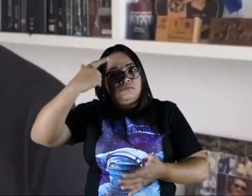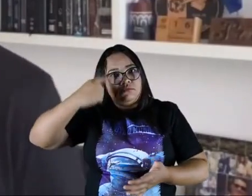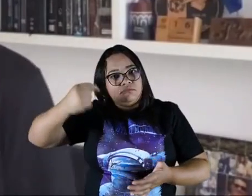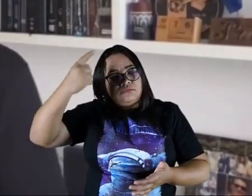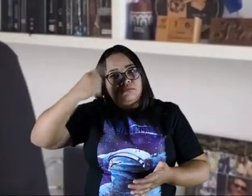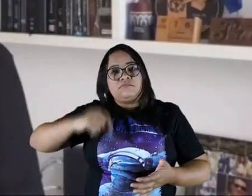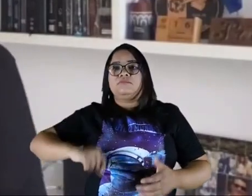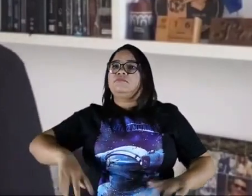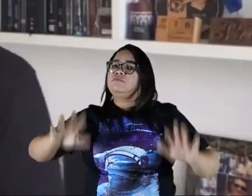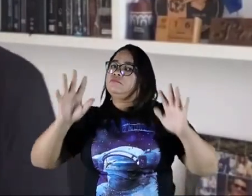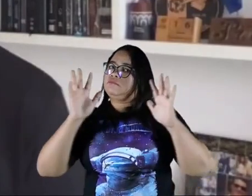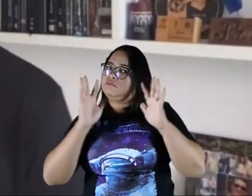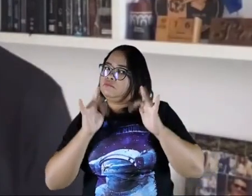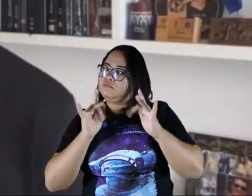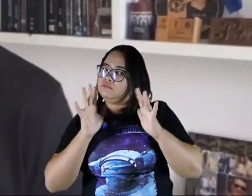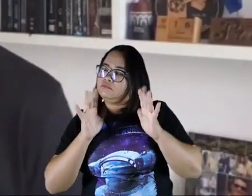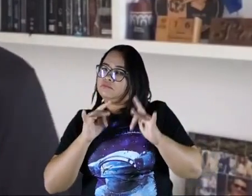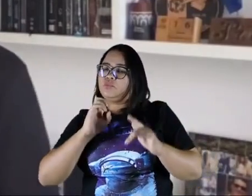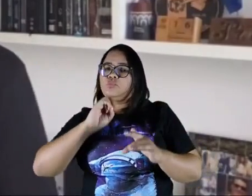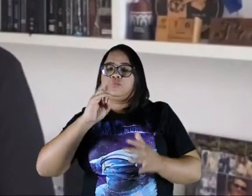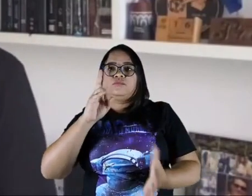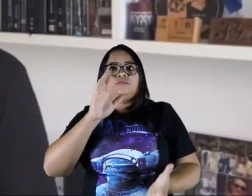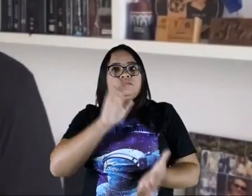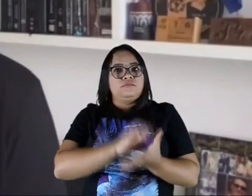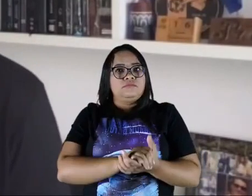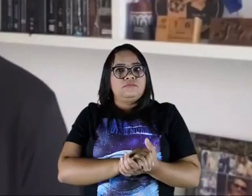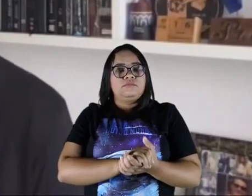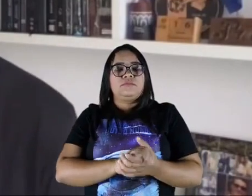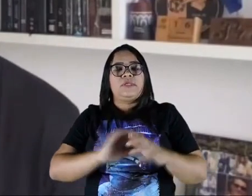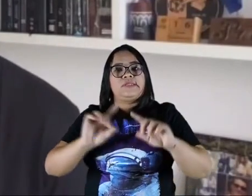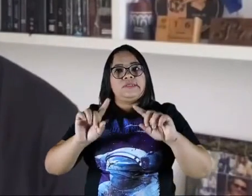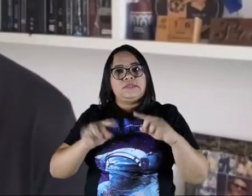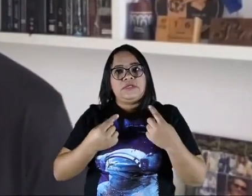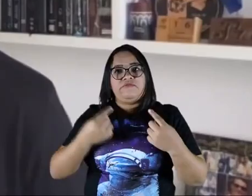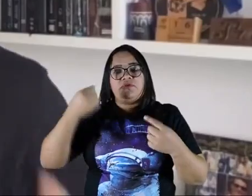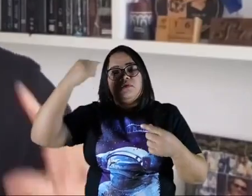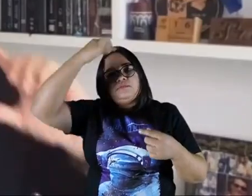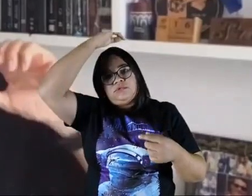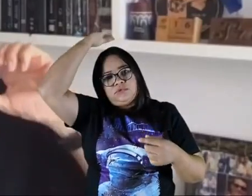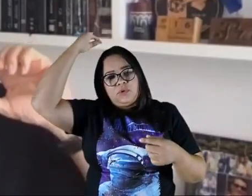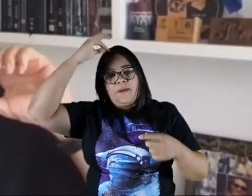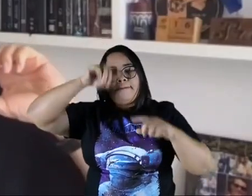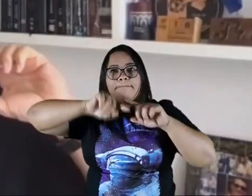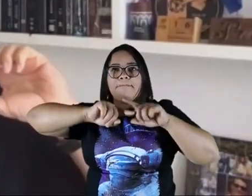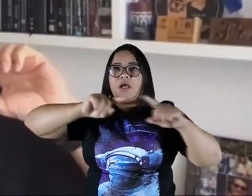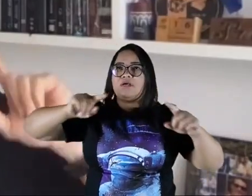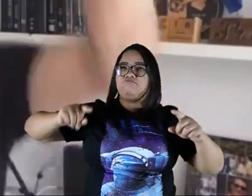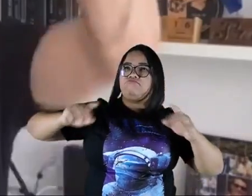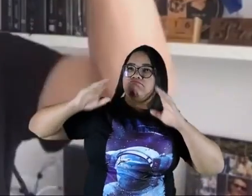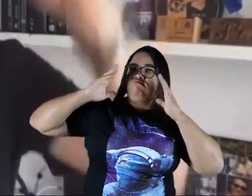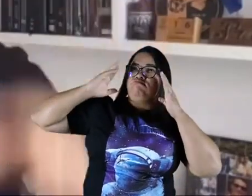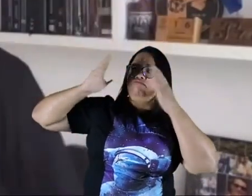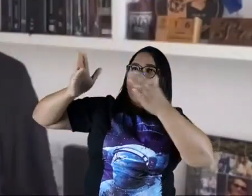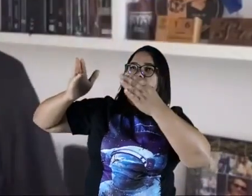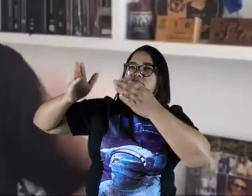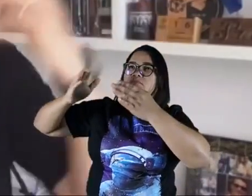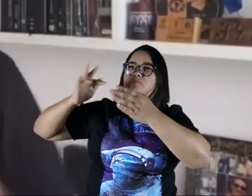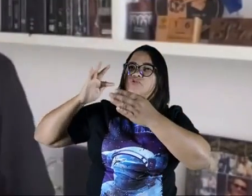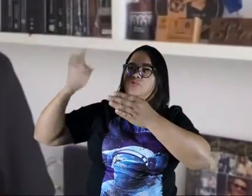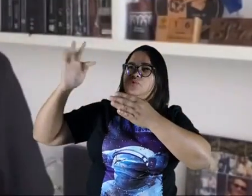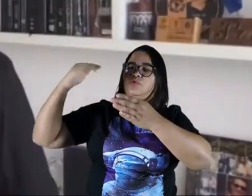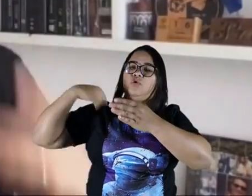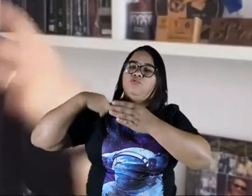seu namoro, vivendo já o seu casamento, os seus desafios espirituais, mas com os olhos fitos no céu